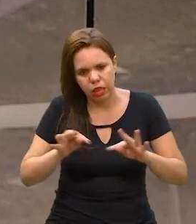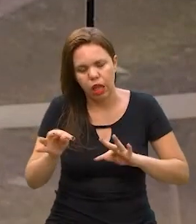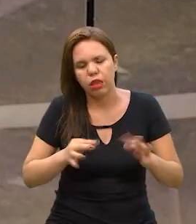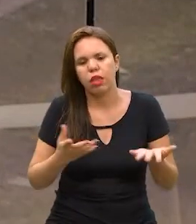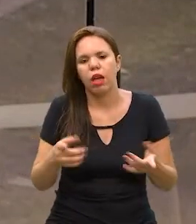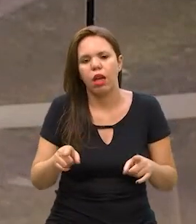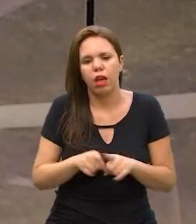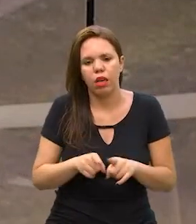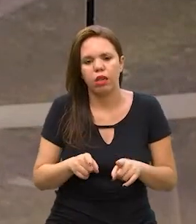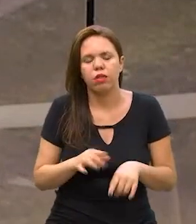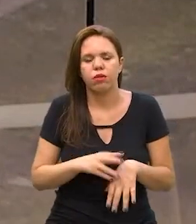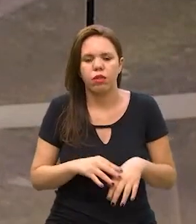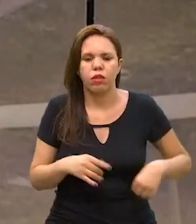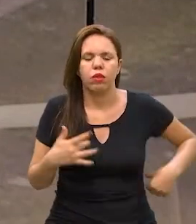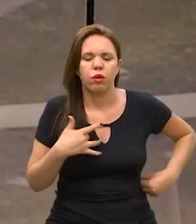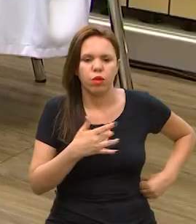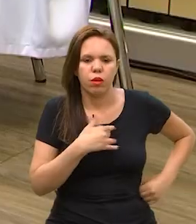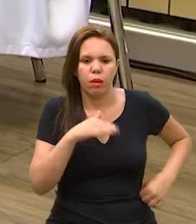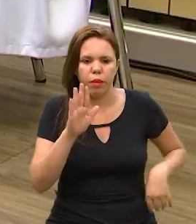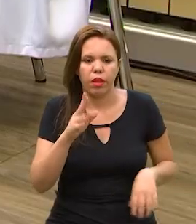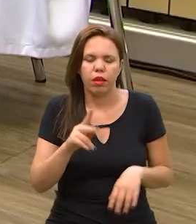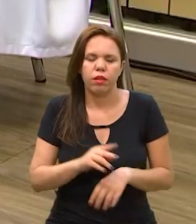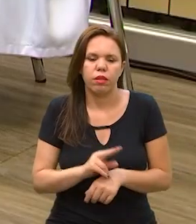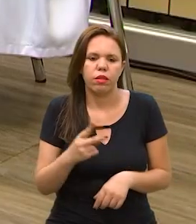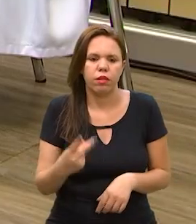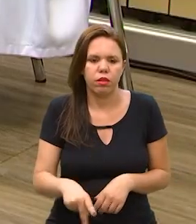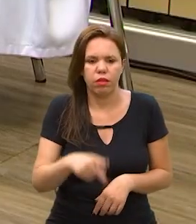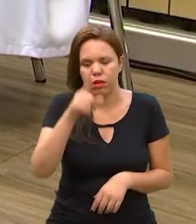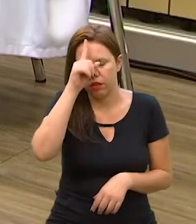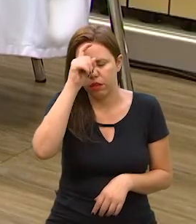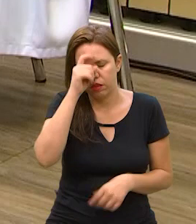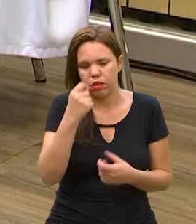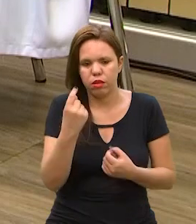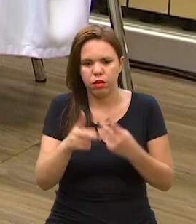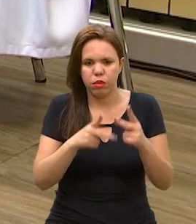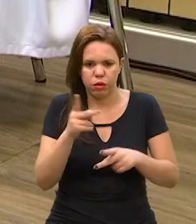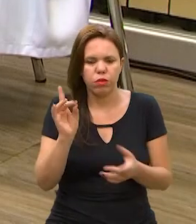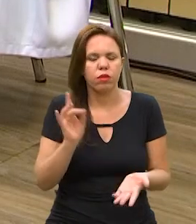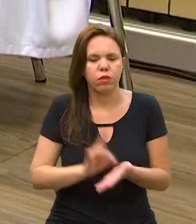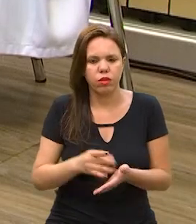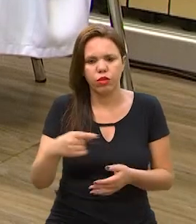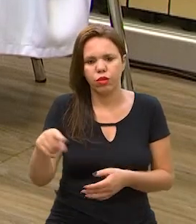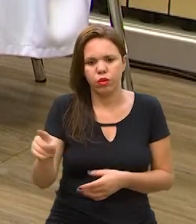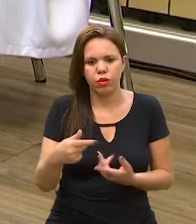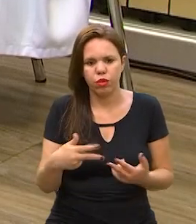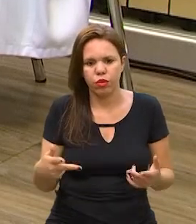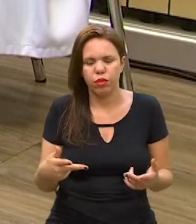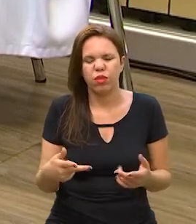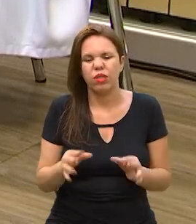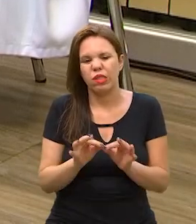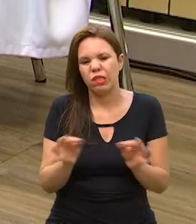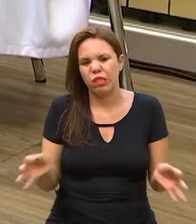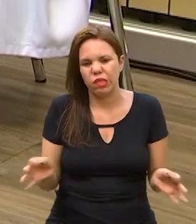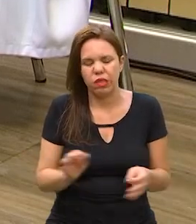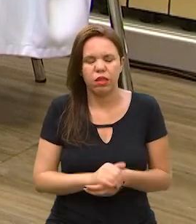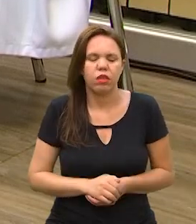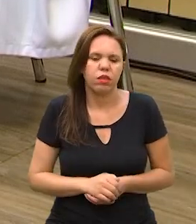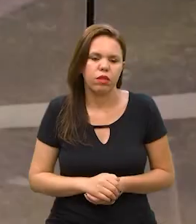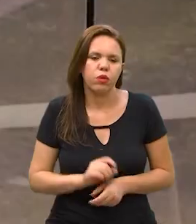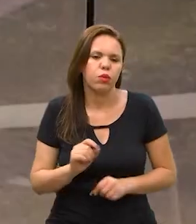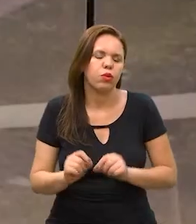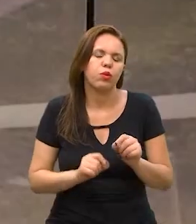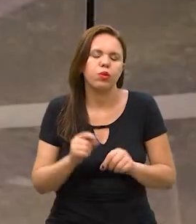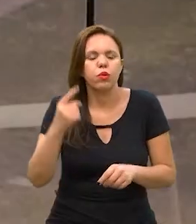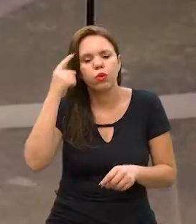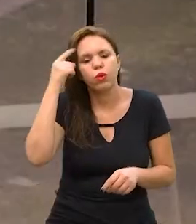cuidar muito mais da sua saúde. E nós falamos do pronto-socorro, tem algumas pessoas que realmente vão por coisas muito banais. Então, o que